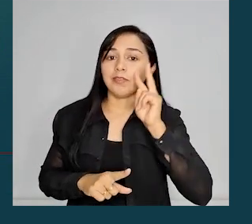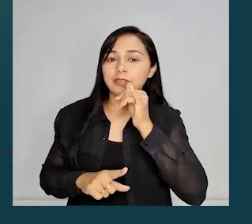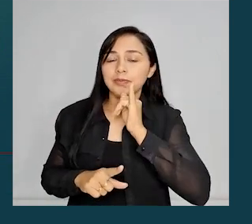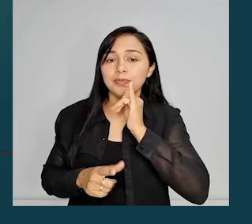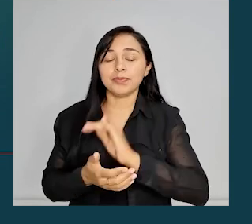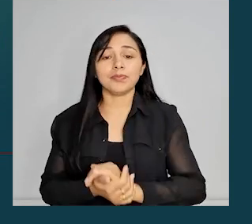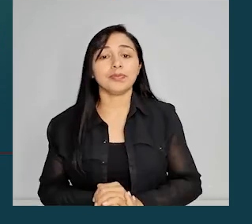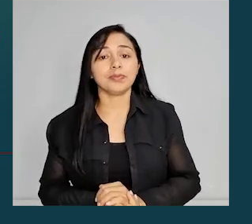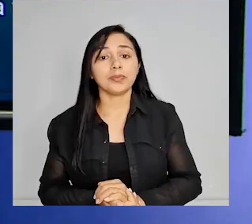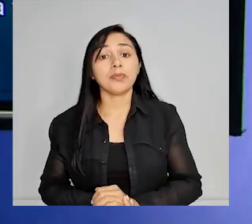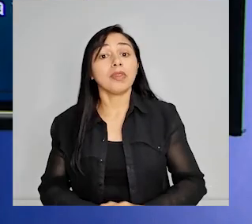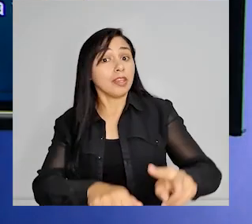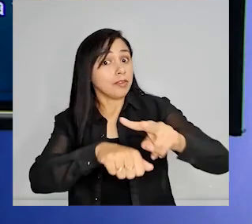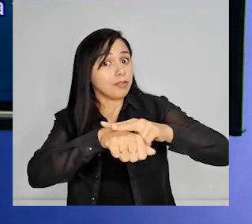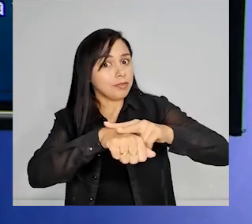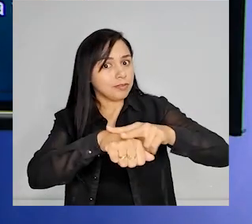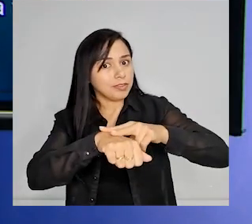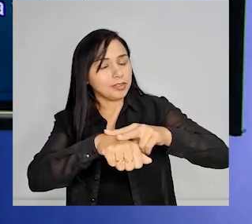exemplo, verde.